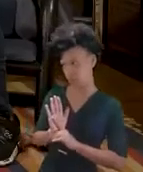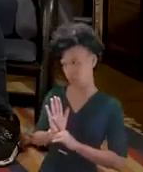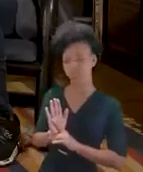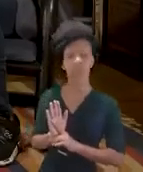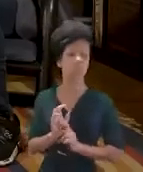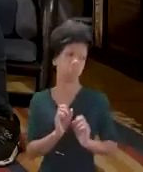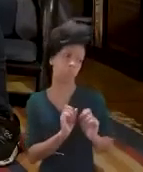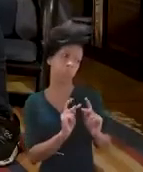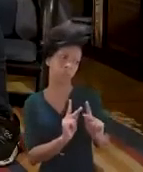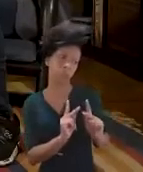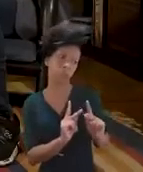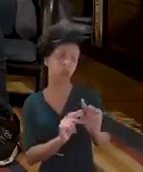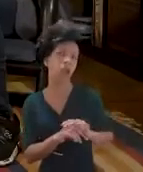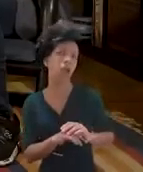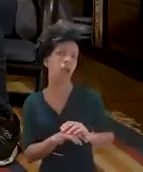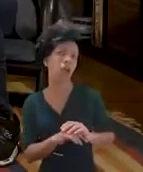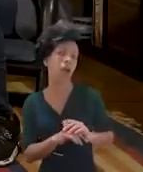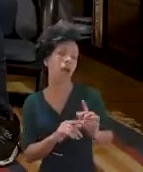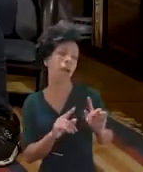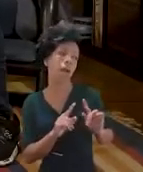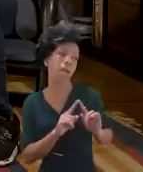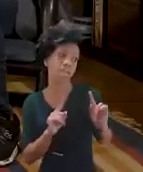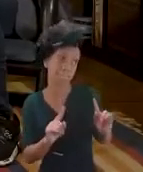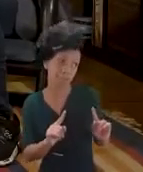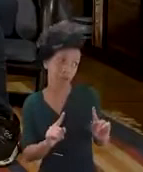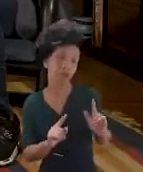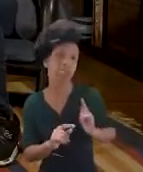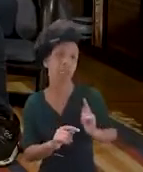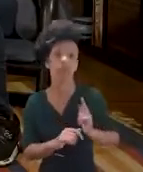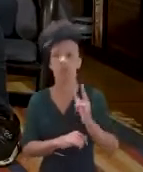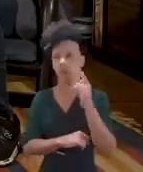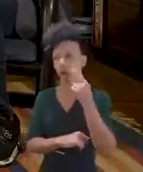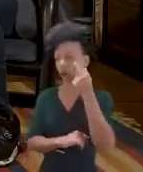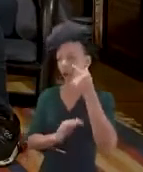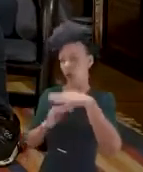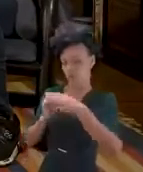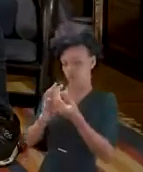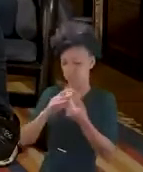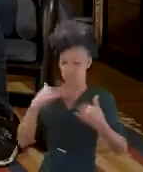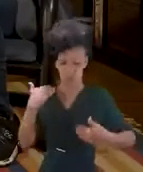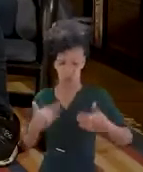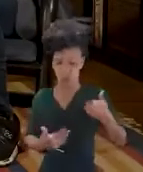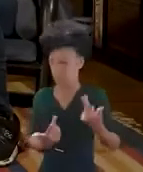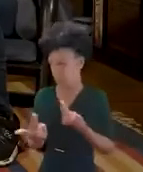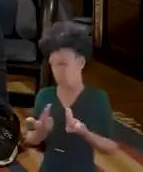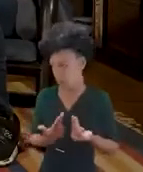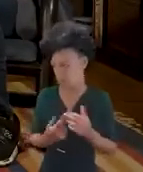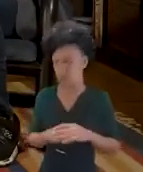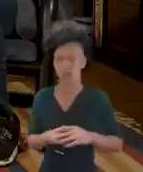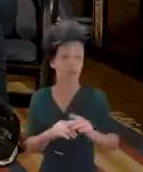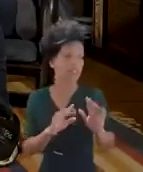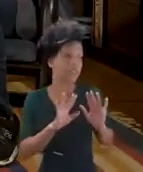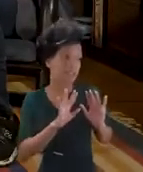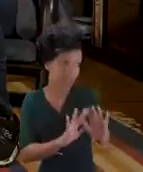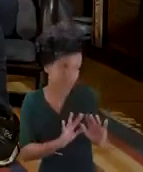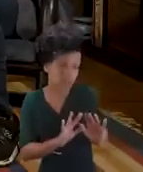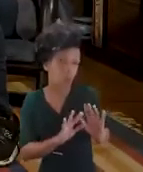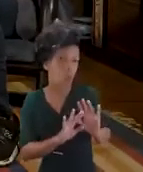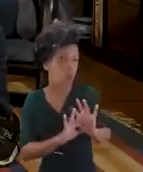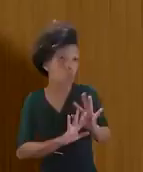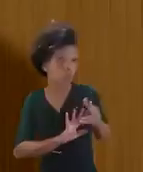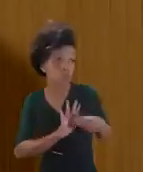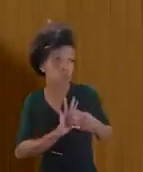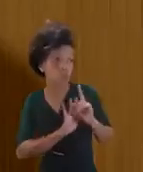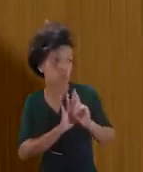à tarde mas mais ainda olhos boca fumam sim então todos os